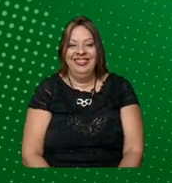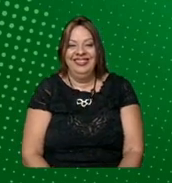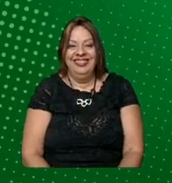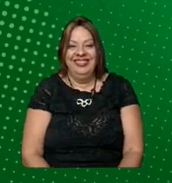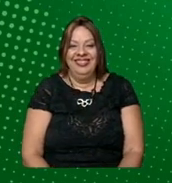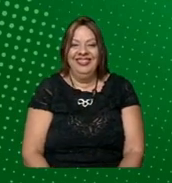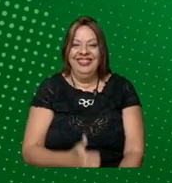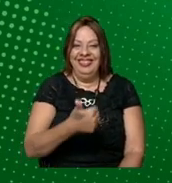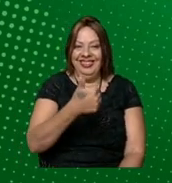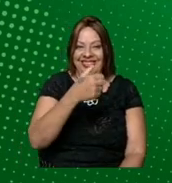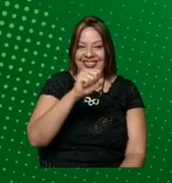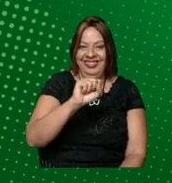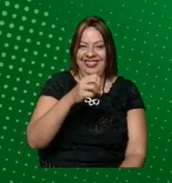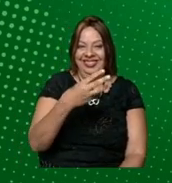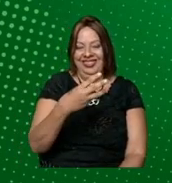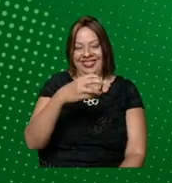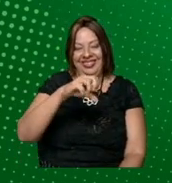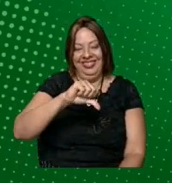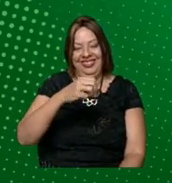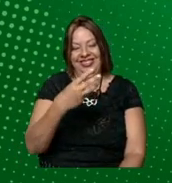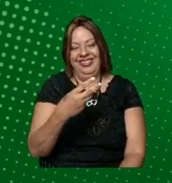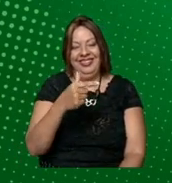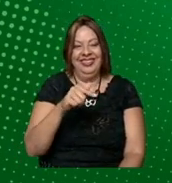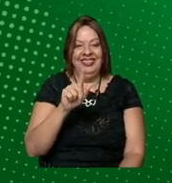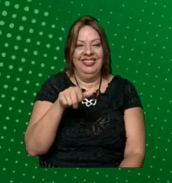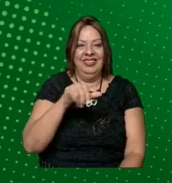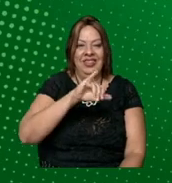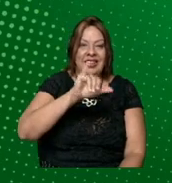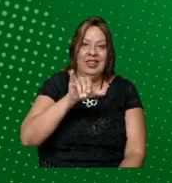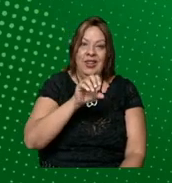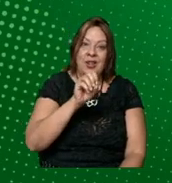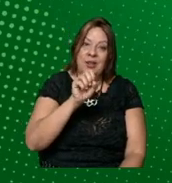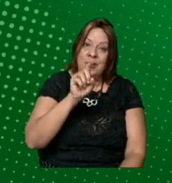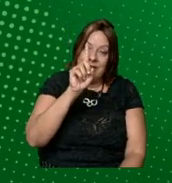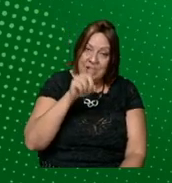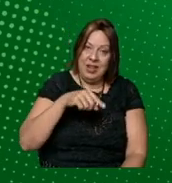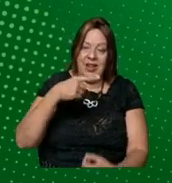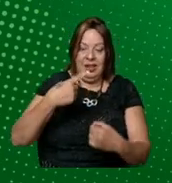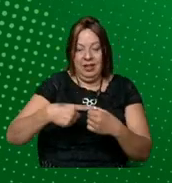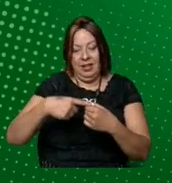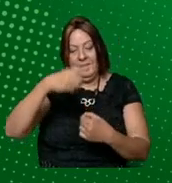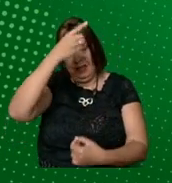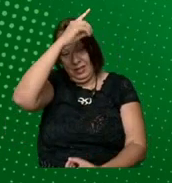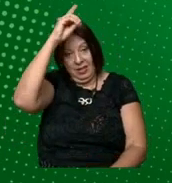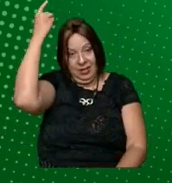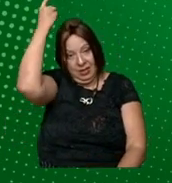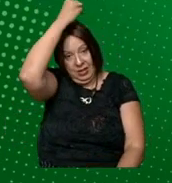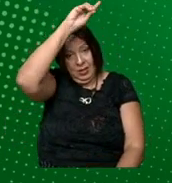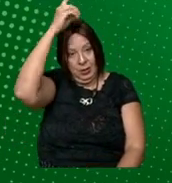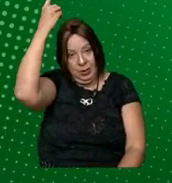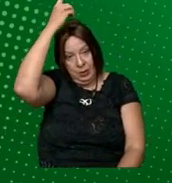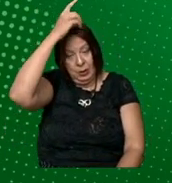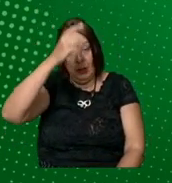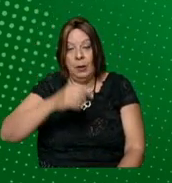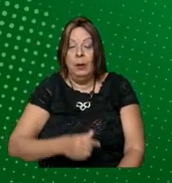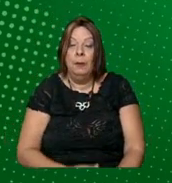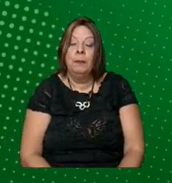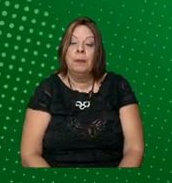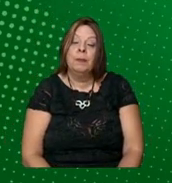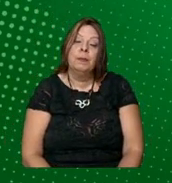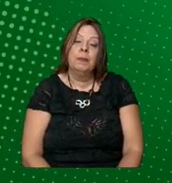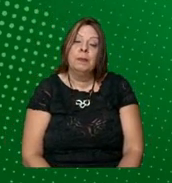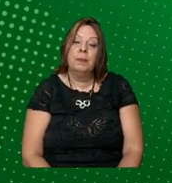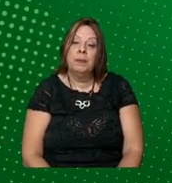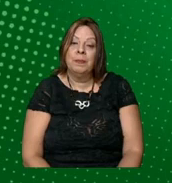Daiane! Penúltimo, 183937, José Afonso de Dores adquiriu na Regional Capela. Chegando agora